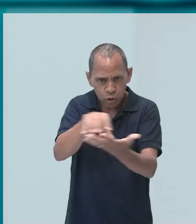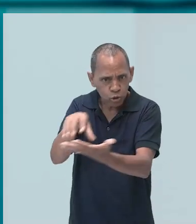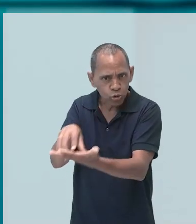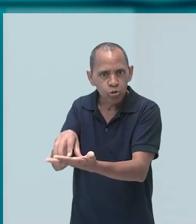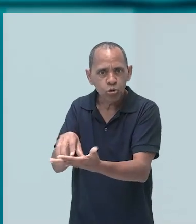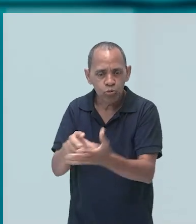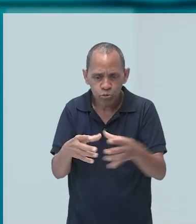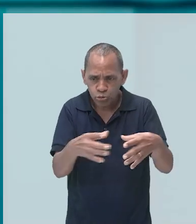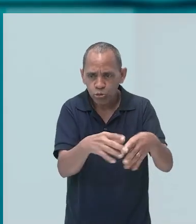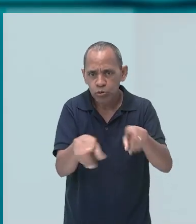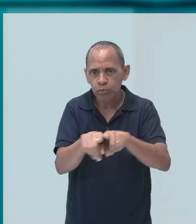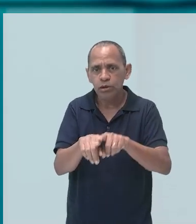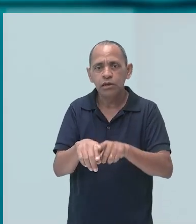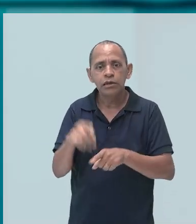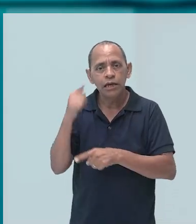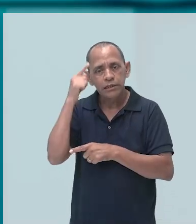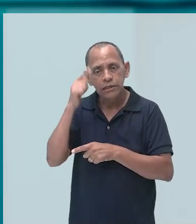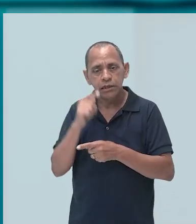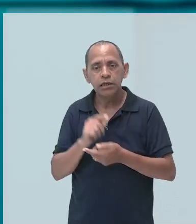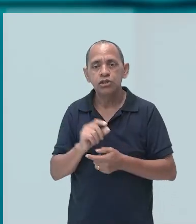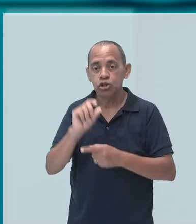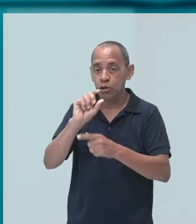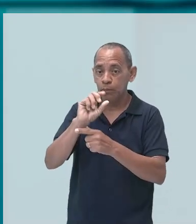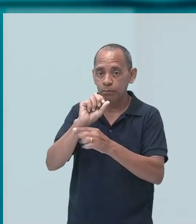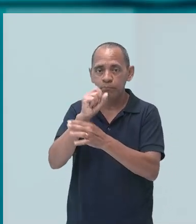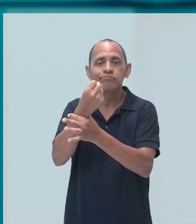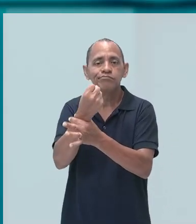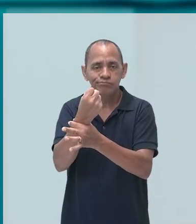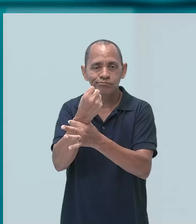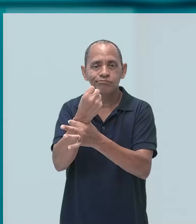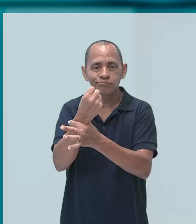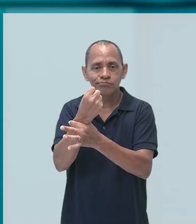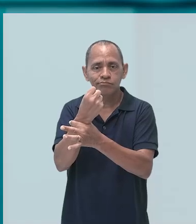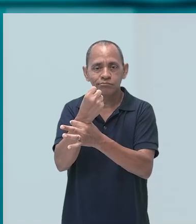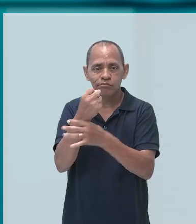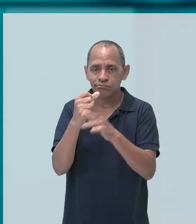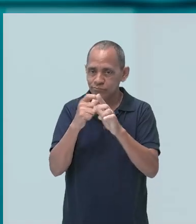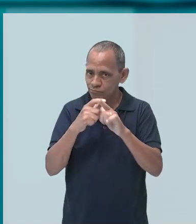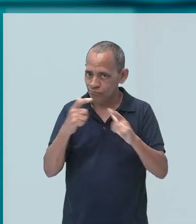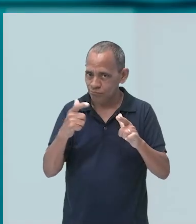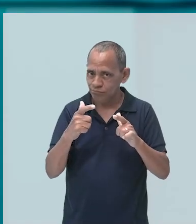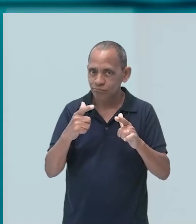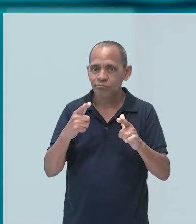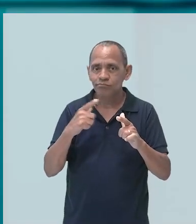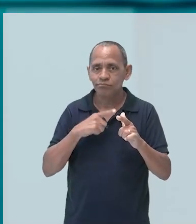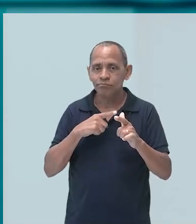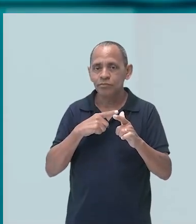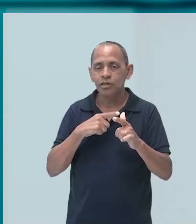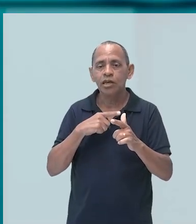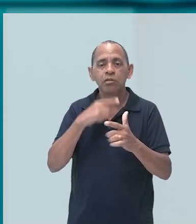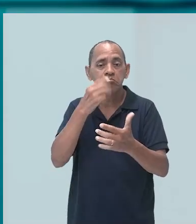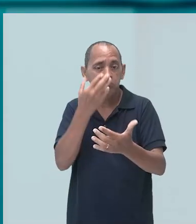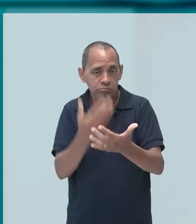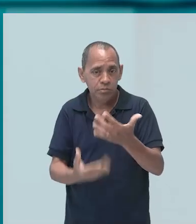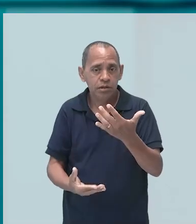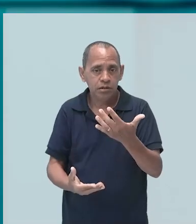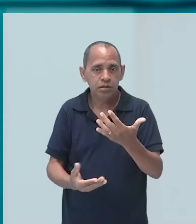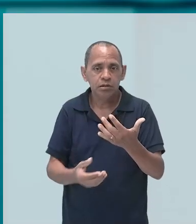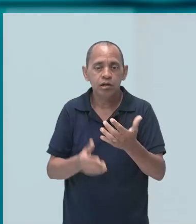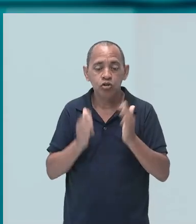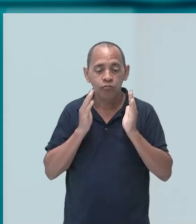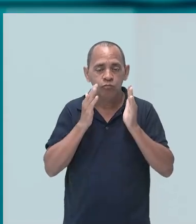aquela ideia de proteção integrada, de proteção aumentada, acaba se